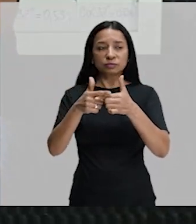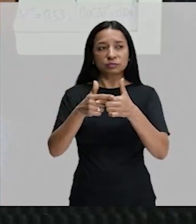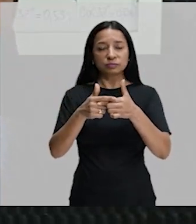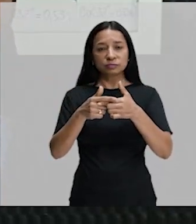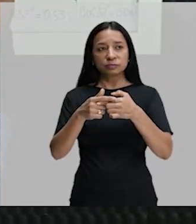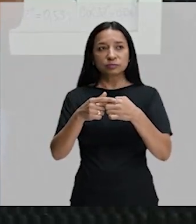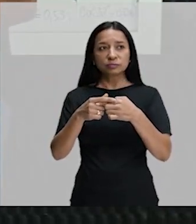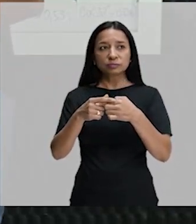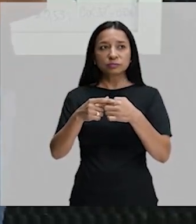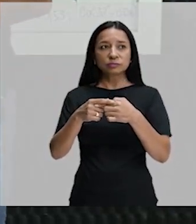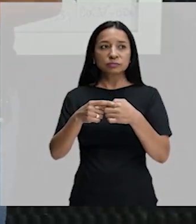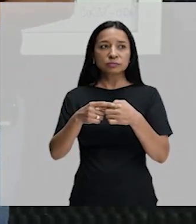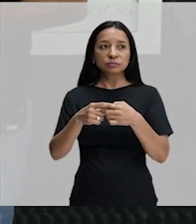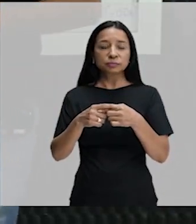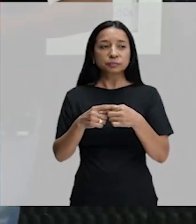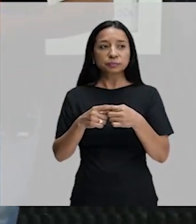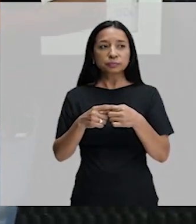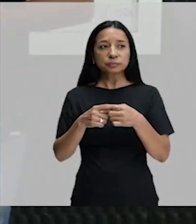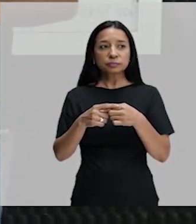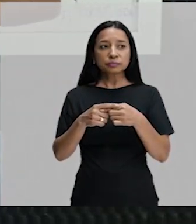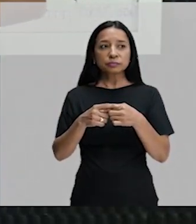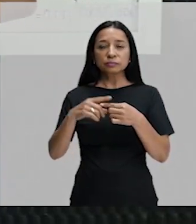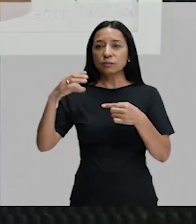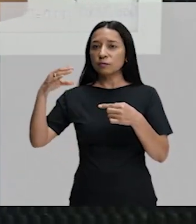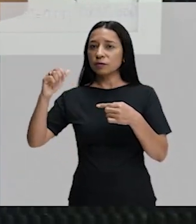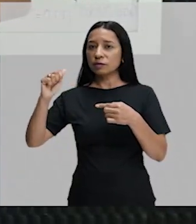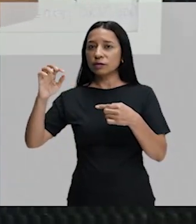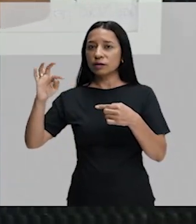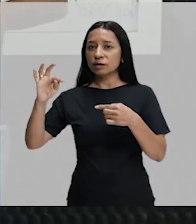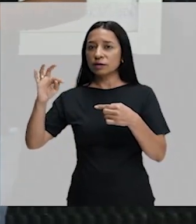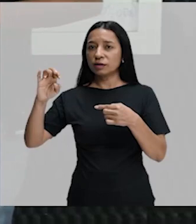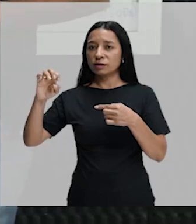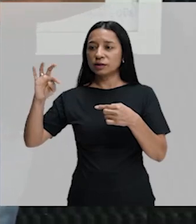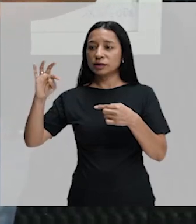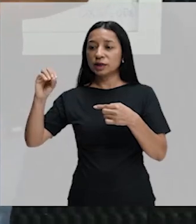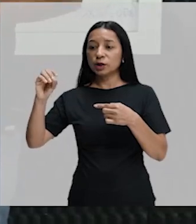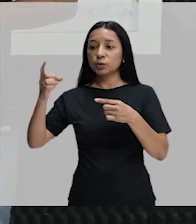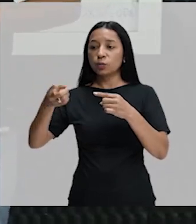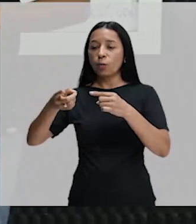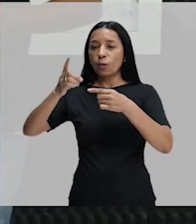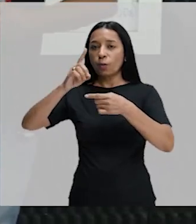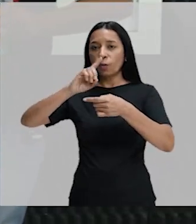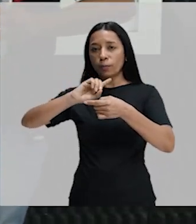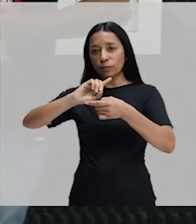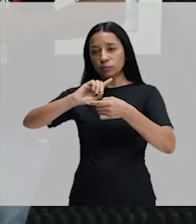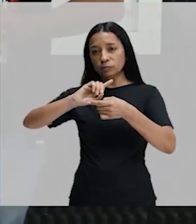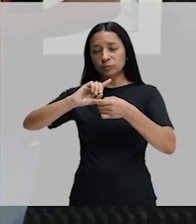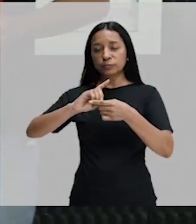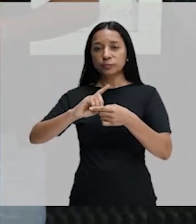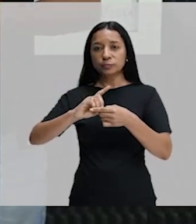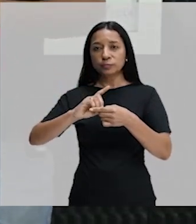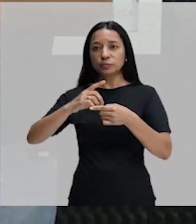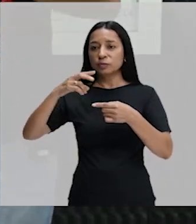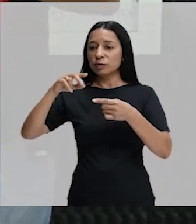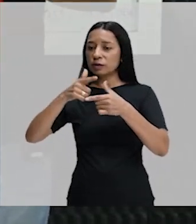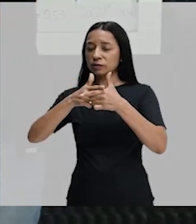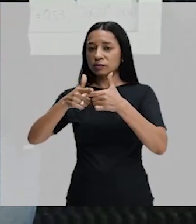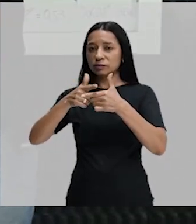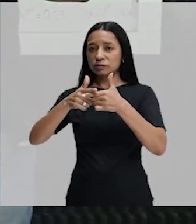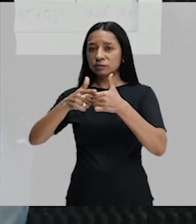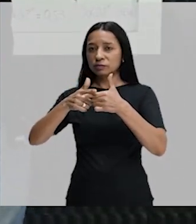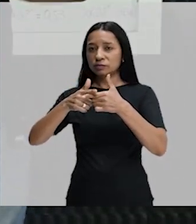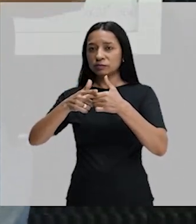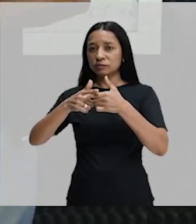cateto oposto pelo cateto adjacente. Fazer a divisão dos 2 catetos. O adjacente pelo oposto. Aliás, desculpa,